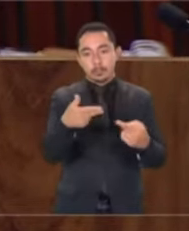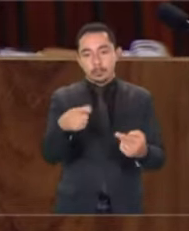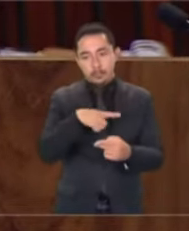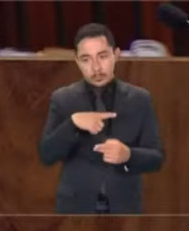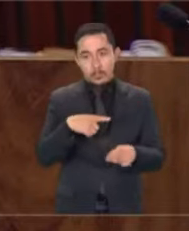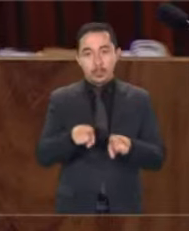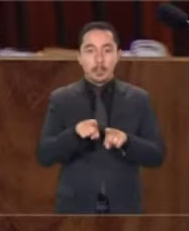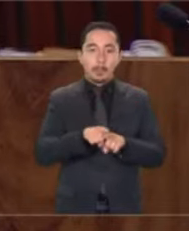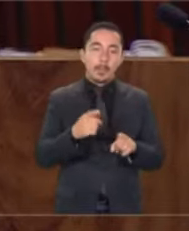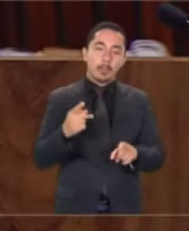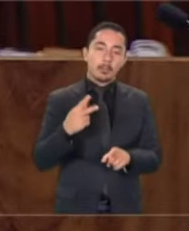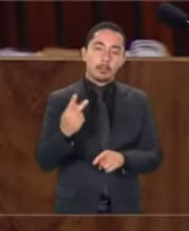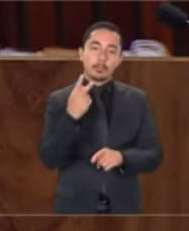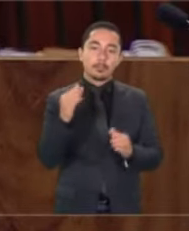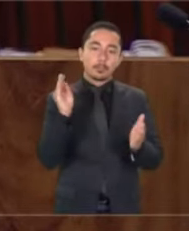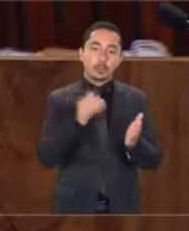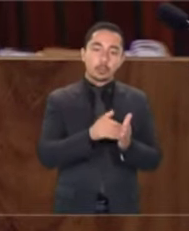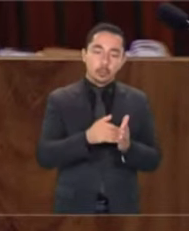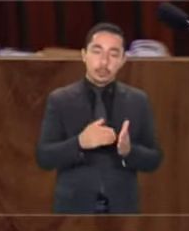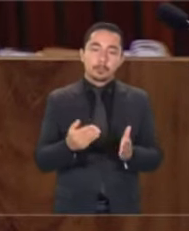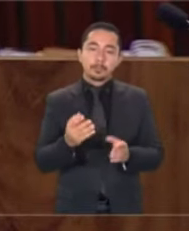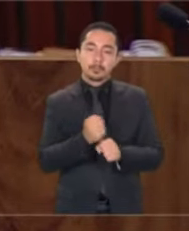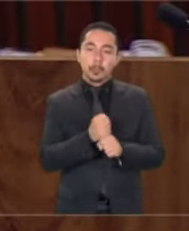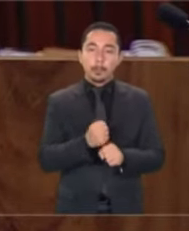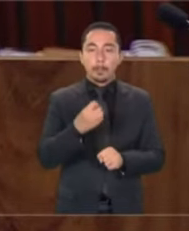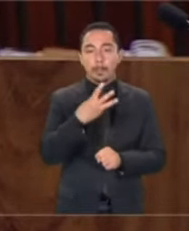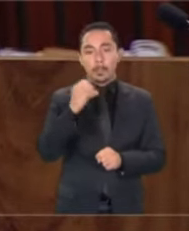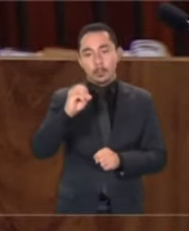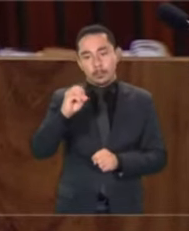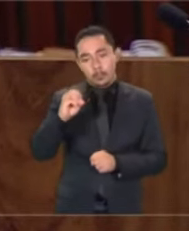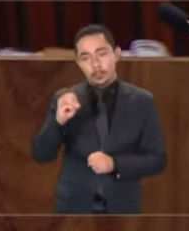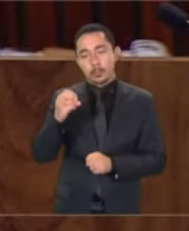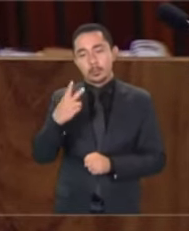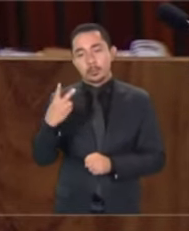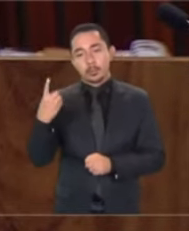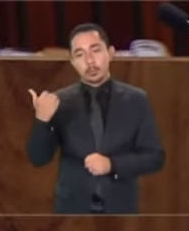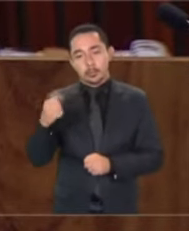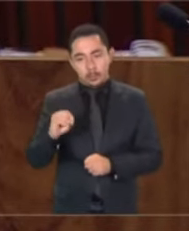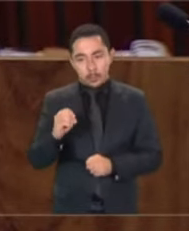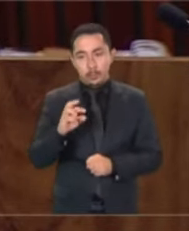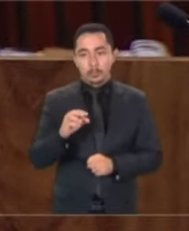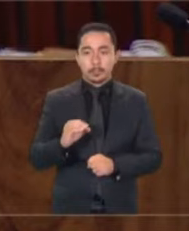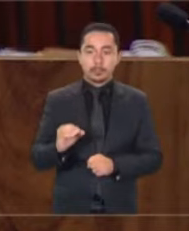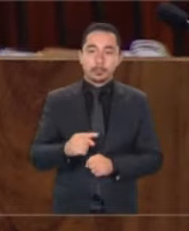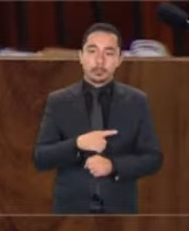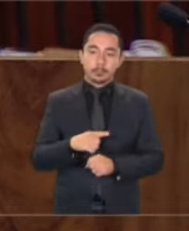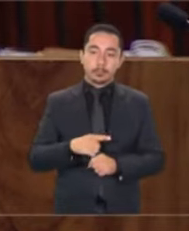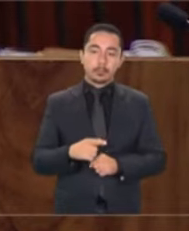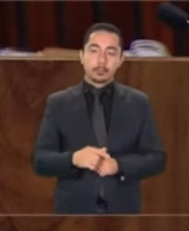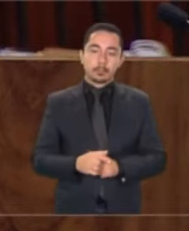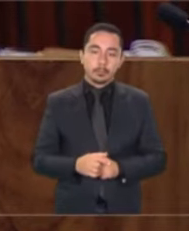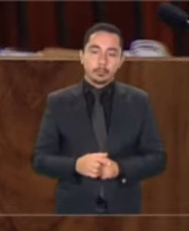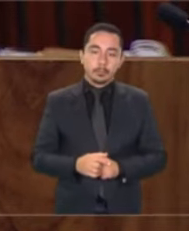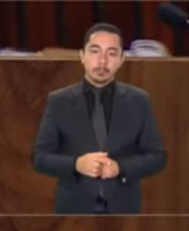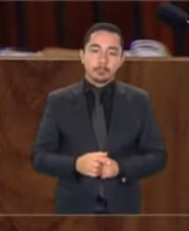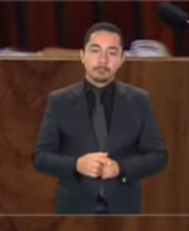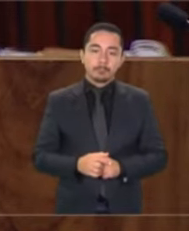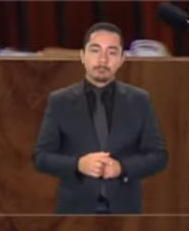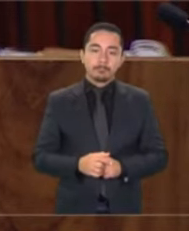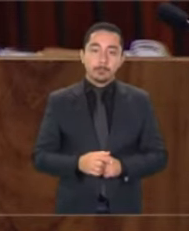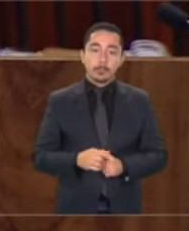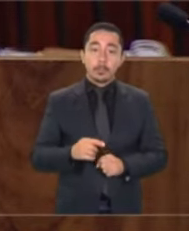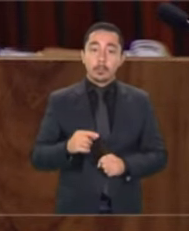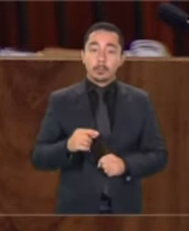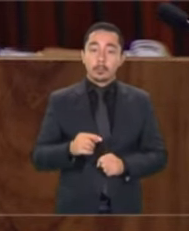valor de R$ 39.310,31. Pagamento de juros e multa. 2.2.1, a